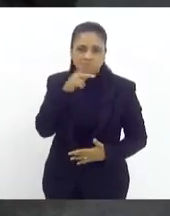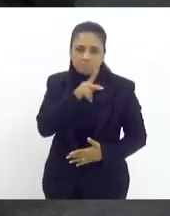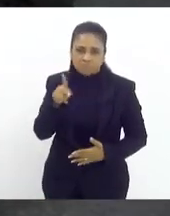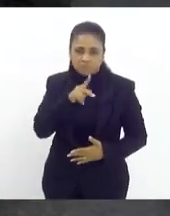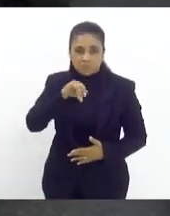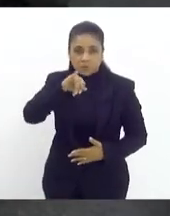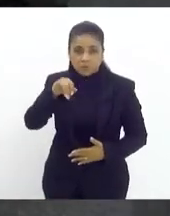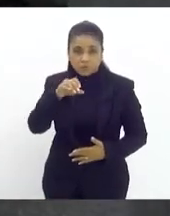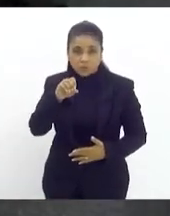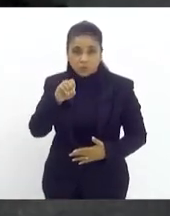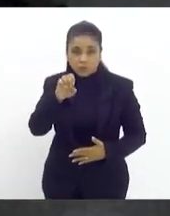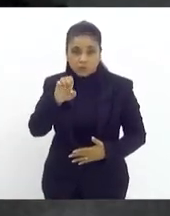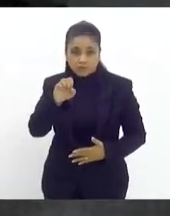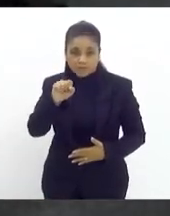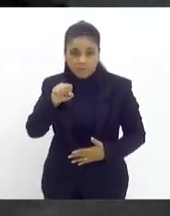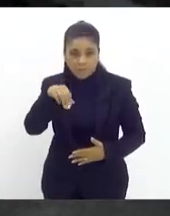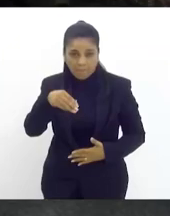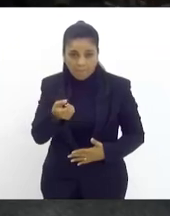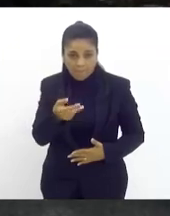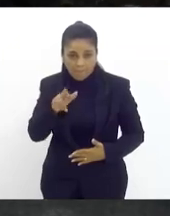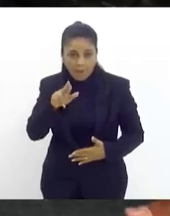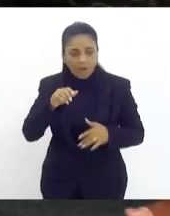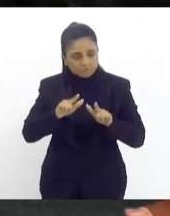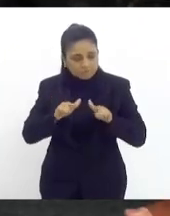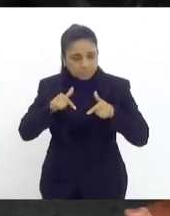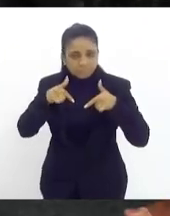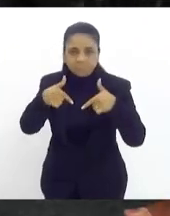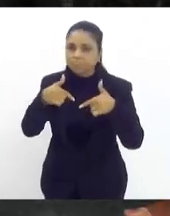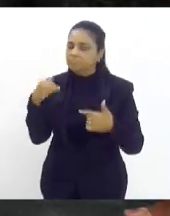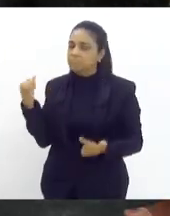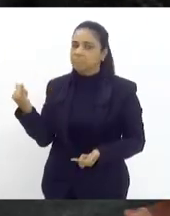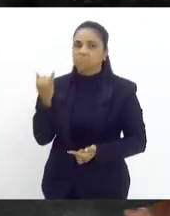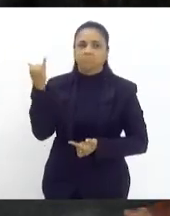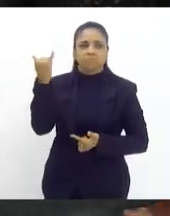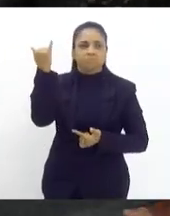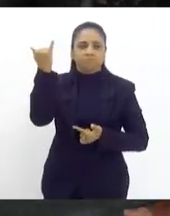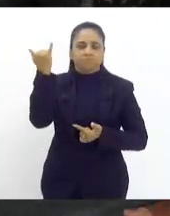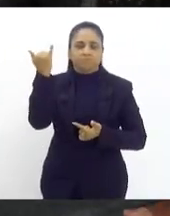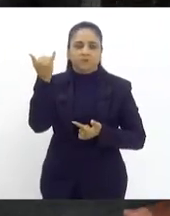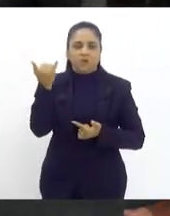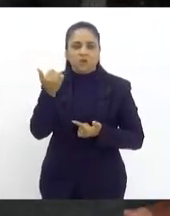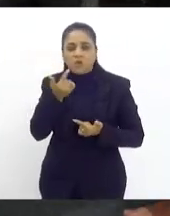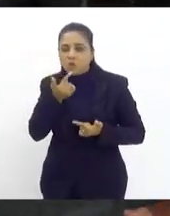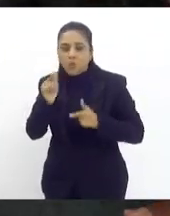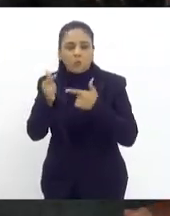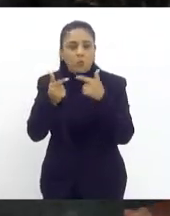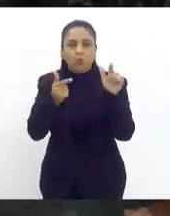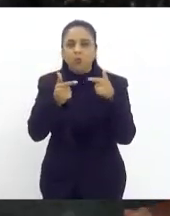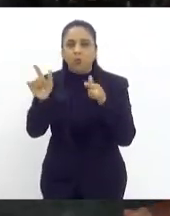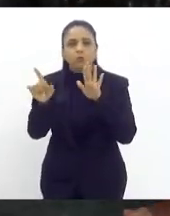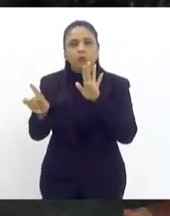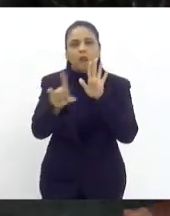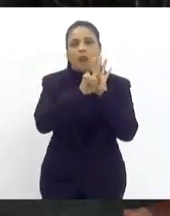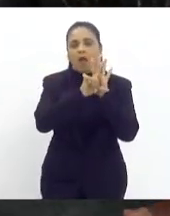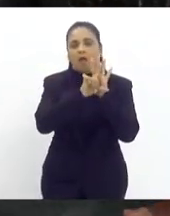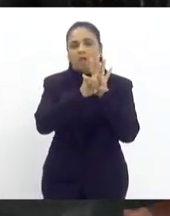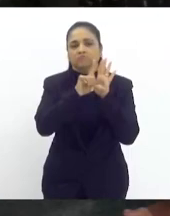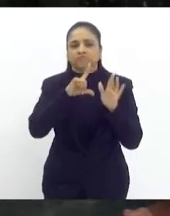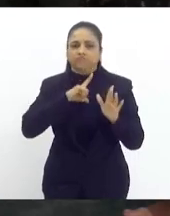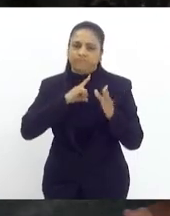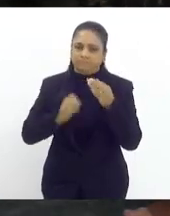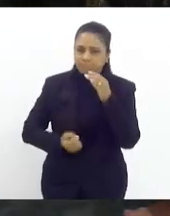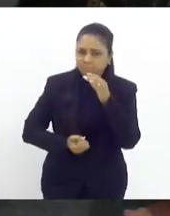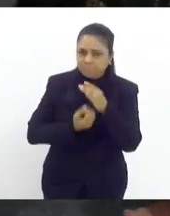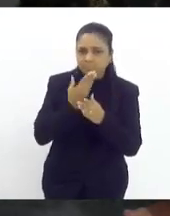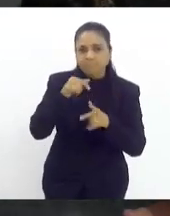Josemar por essa iniciativa que é muito importante assim como outras legislações já existentes nessa